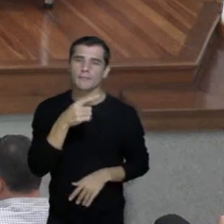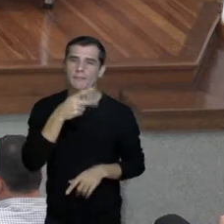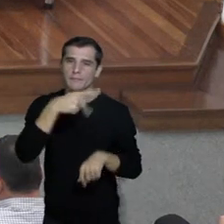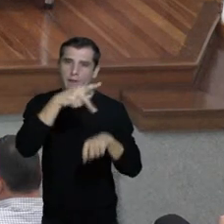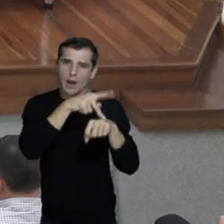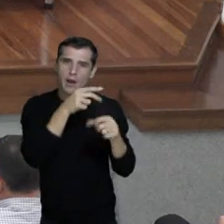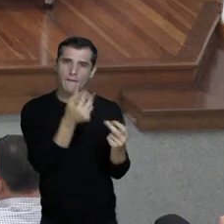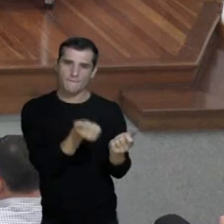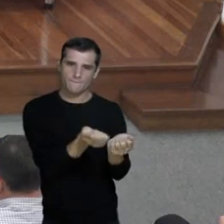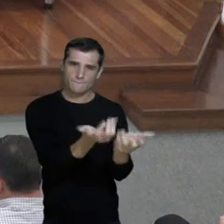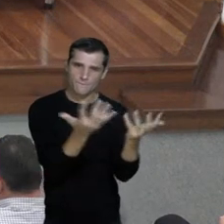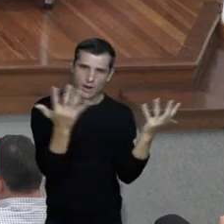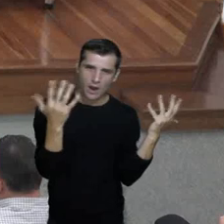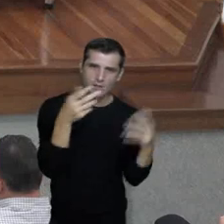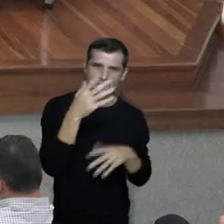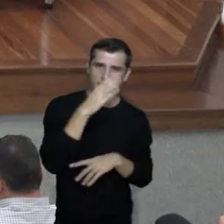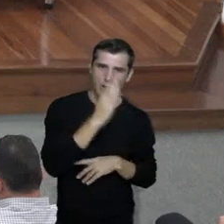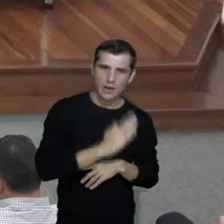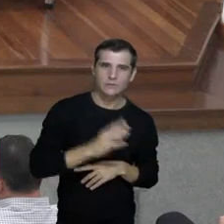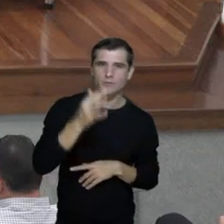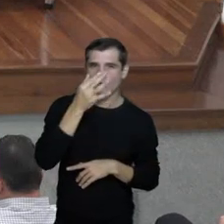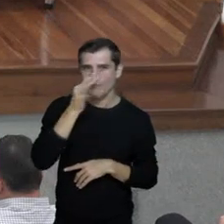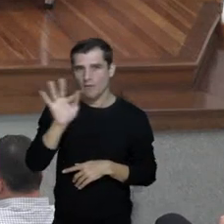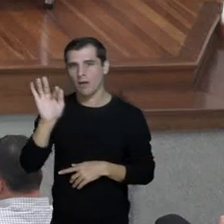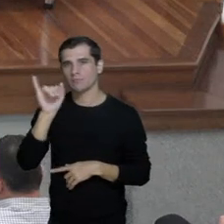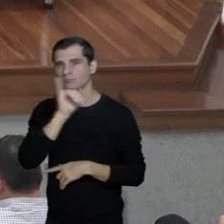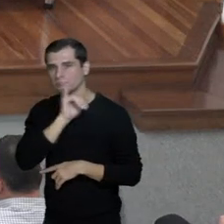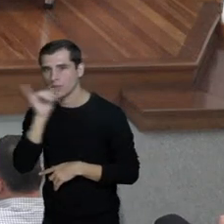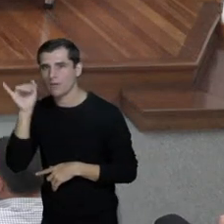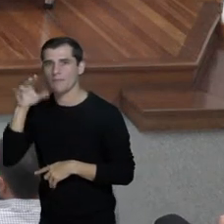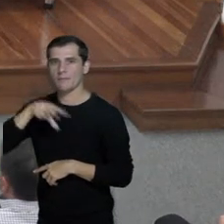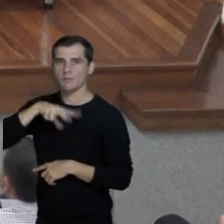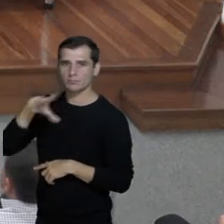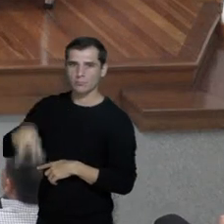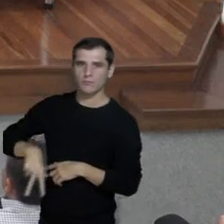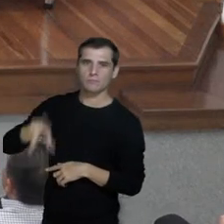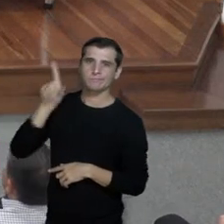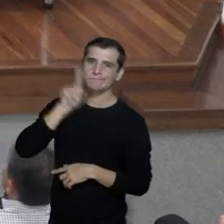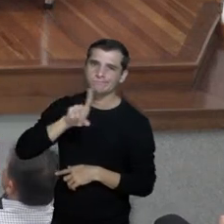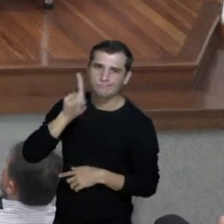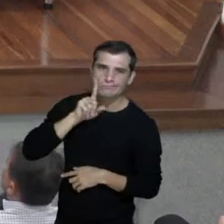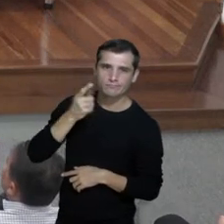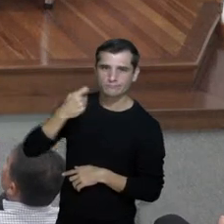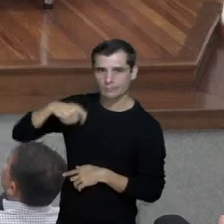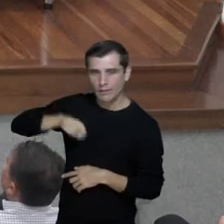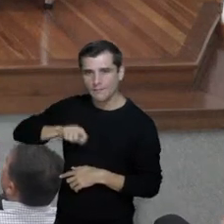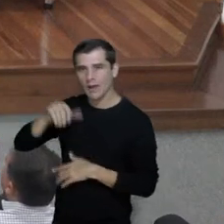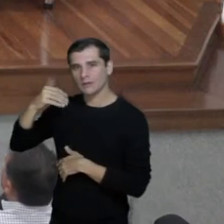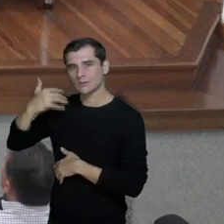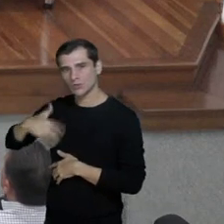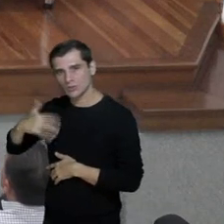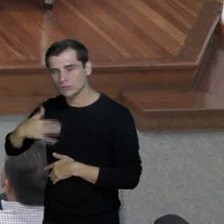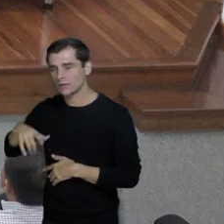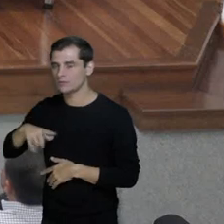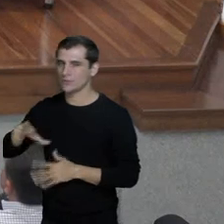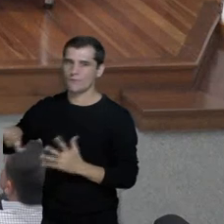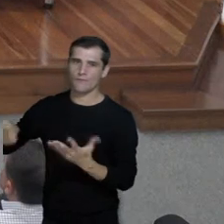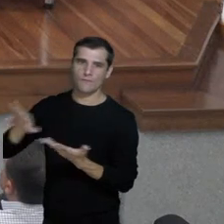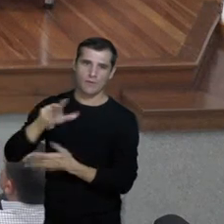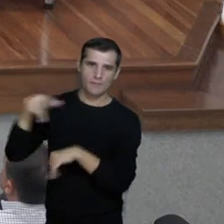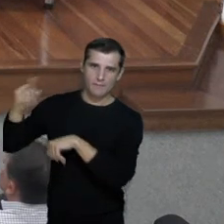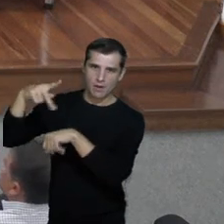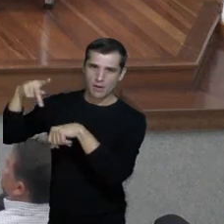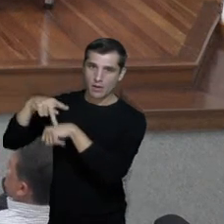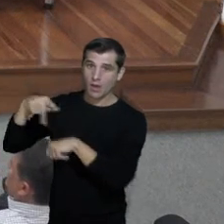Espanha Argentina mas foi numa exposição em Porto Alegre que eu vendi dois quadros pro